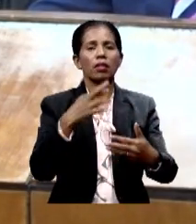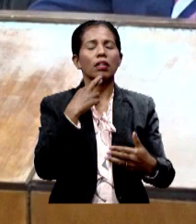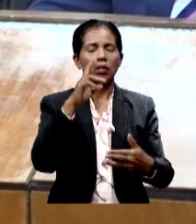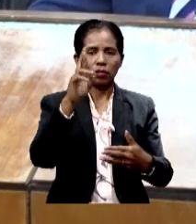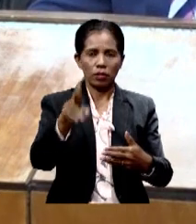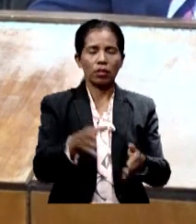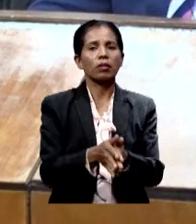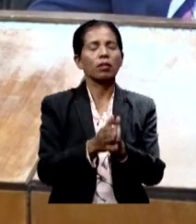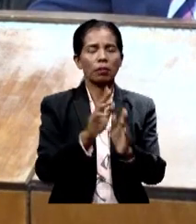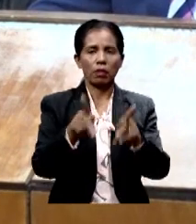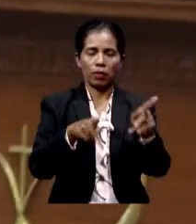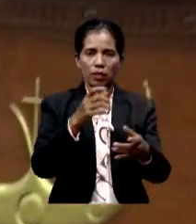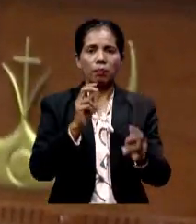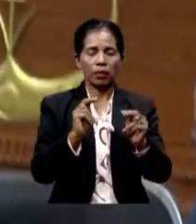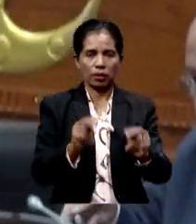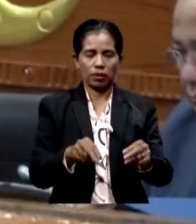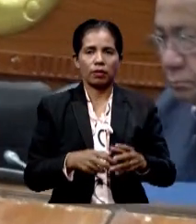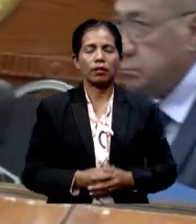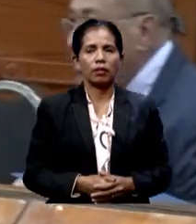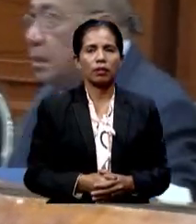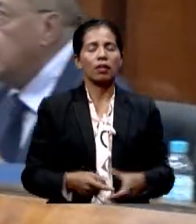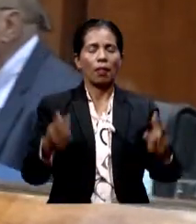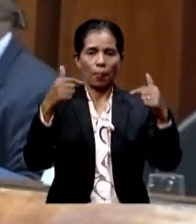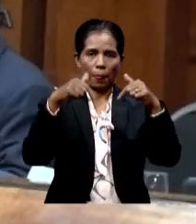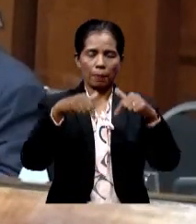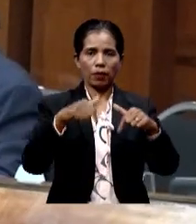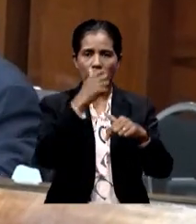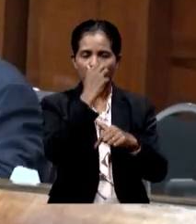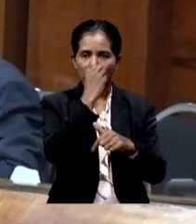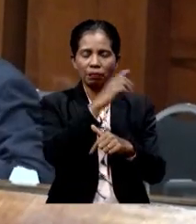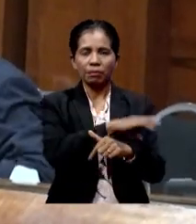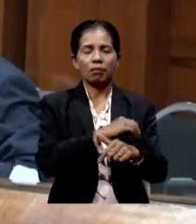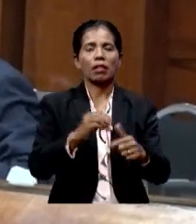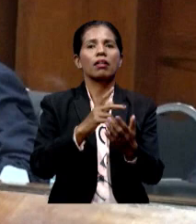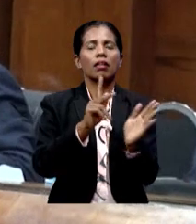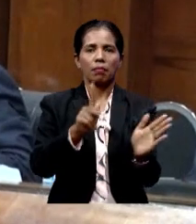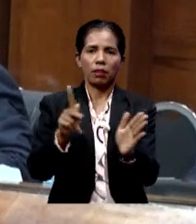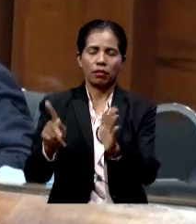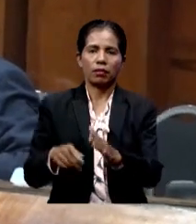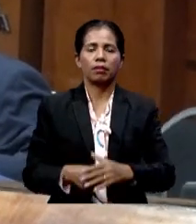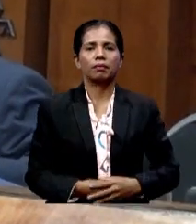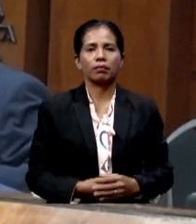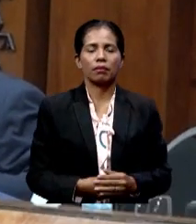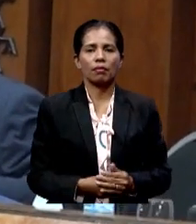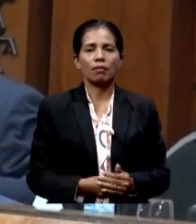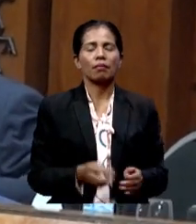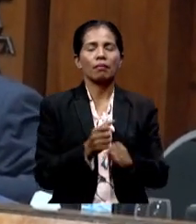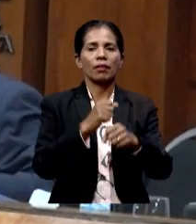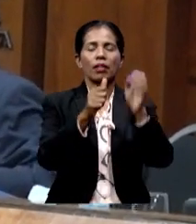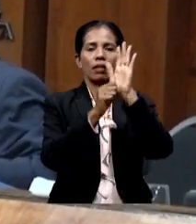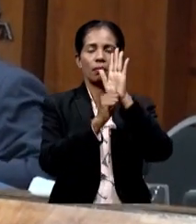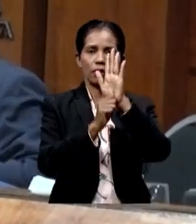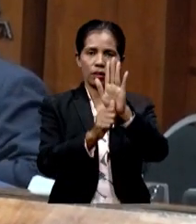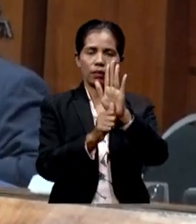exigência povo. Governo mai ho ninia plano duni, a tu halo